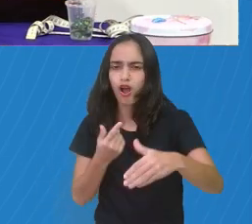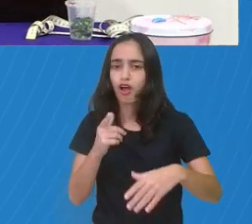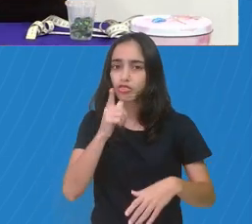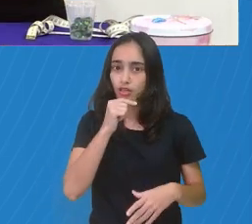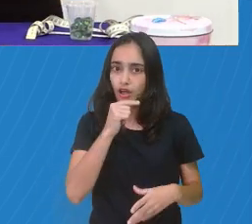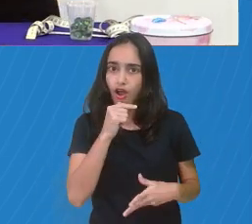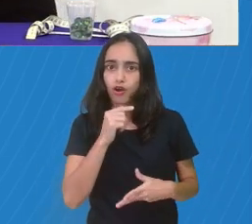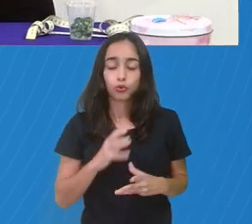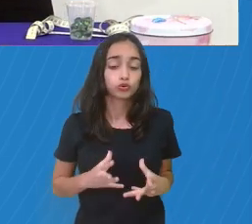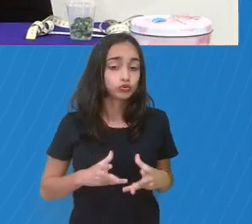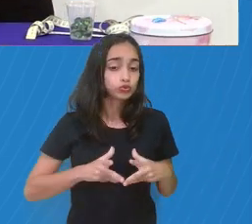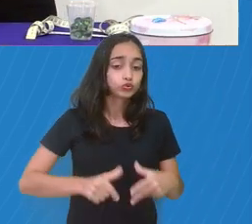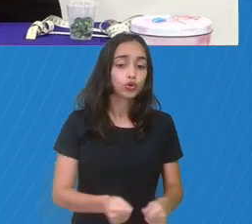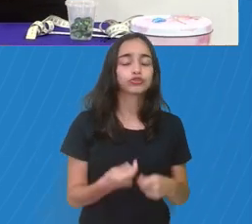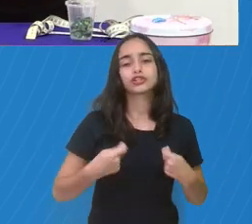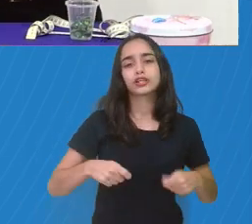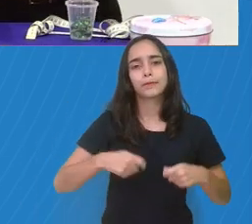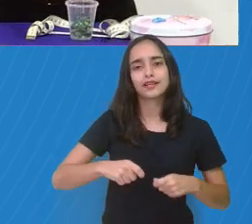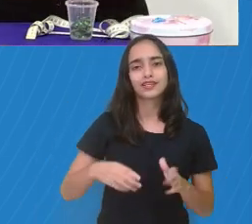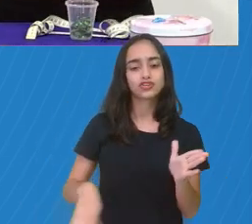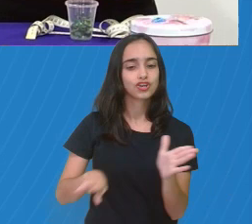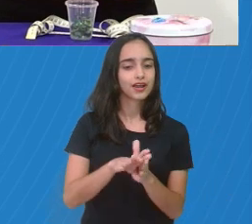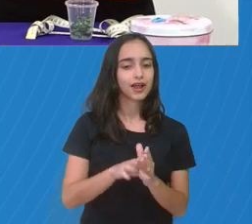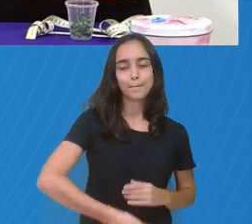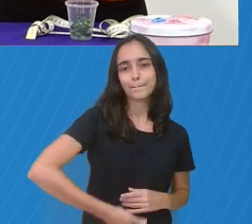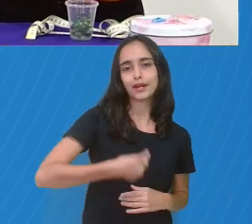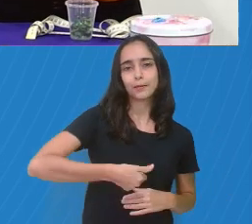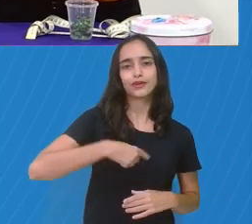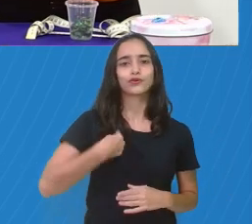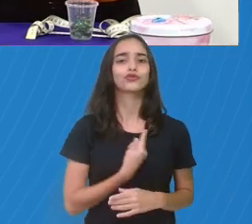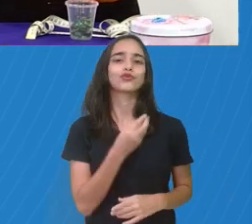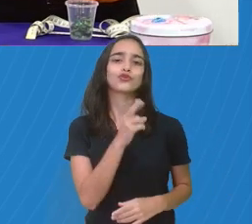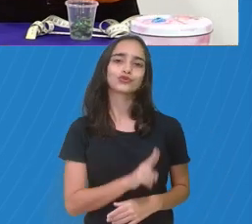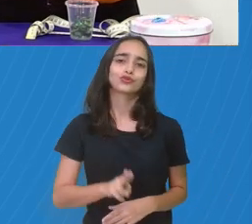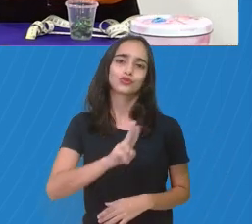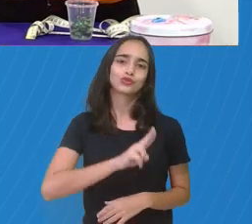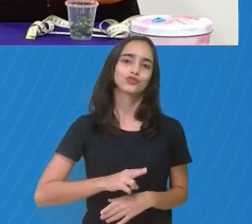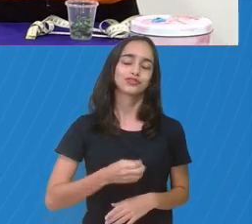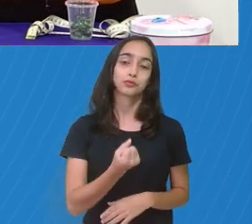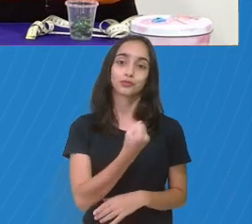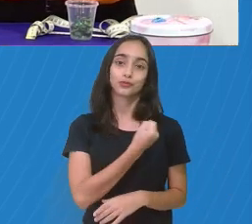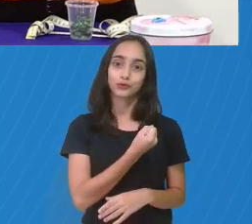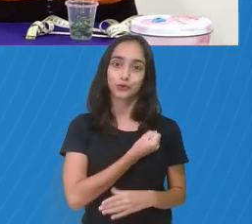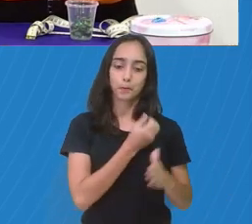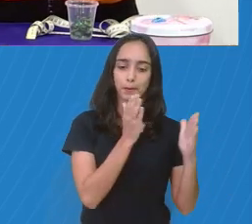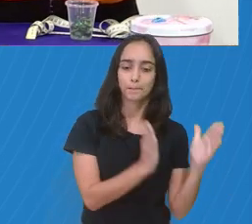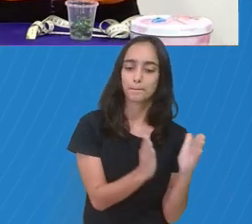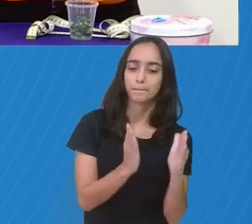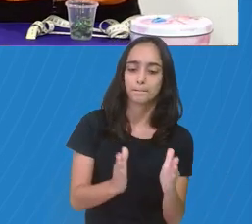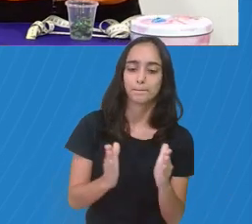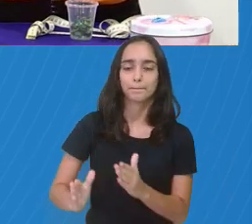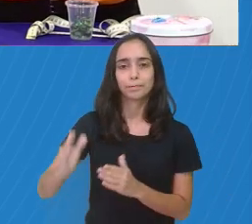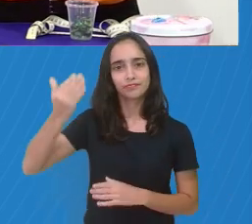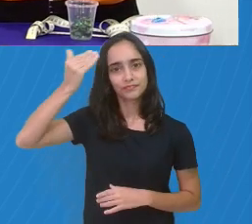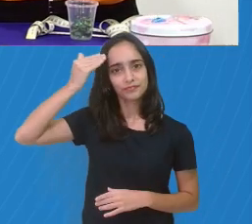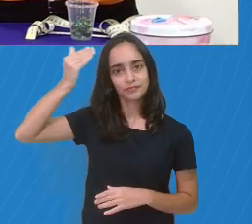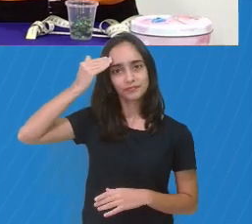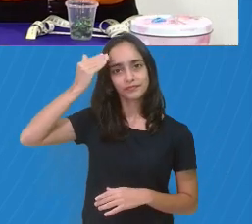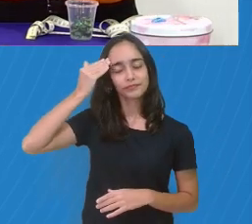que tem o pódio, a gente está utilizando o número enquanto ordem. Entenderam